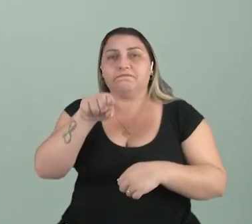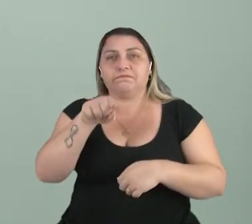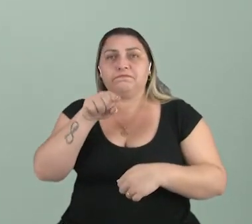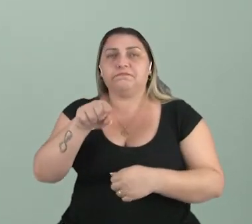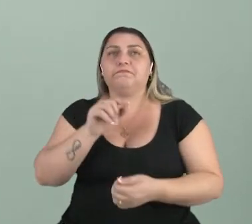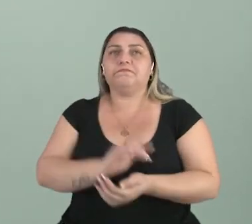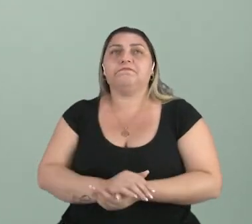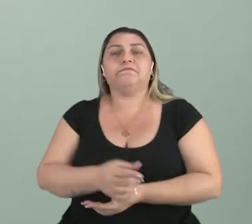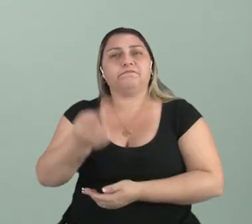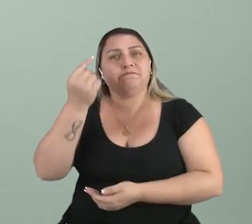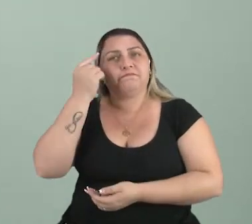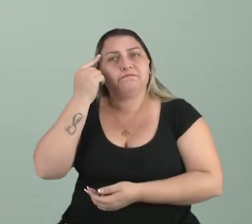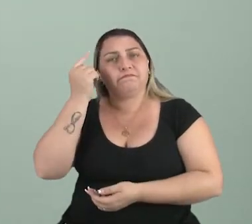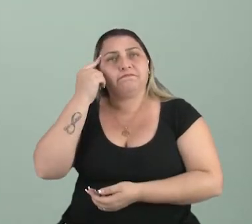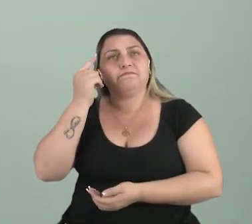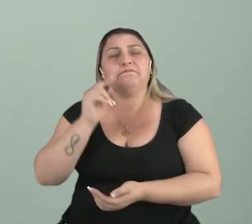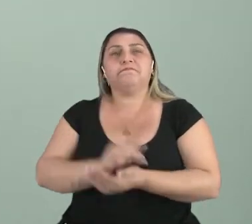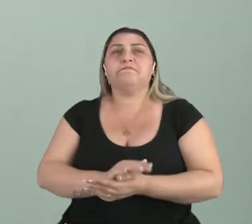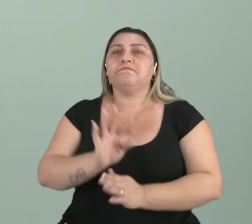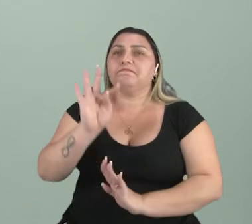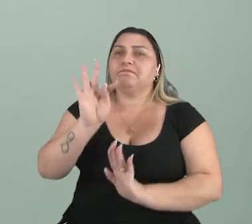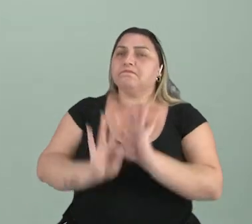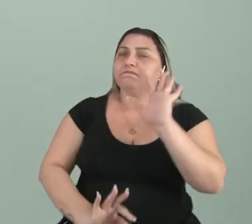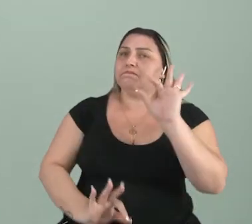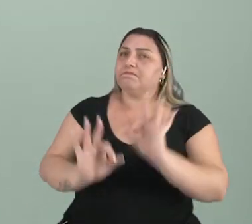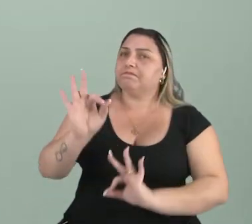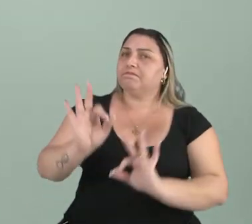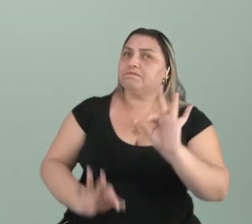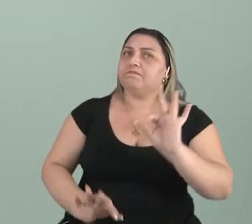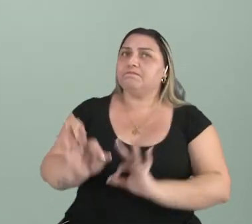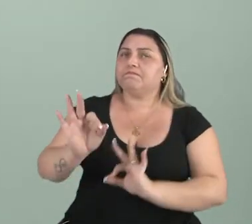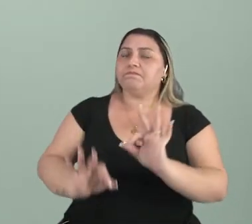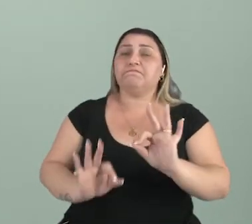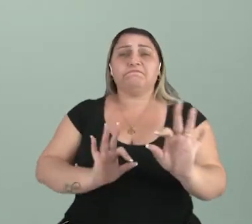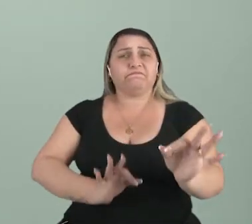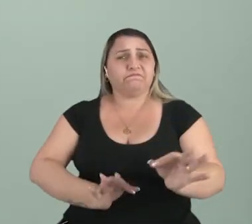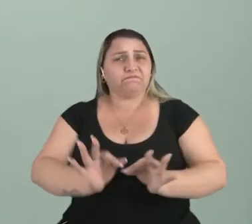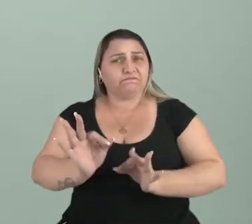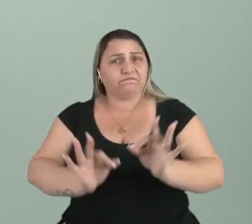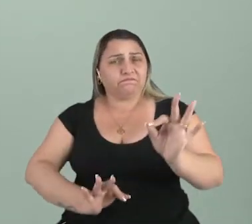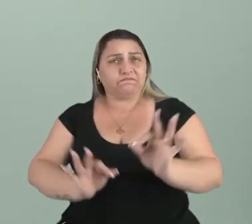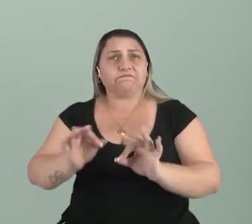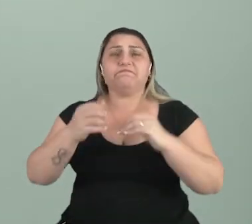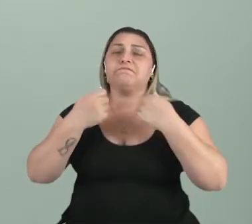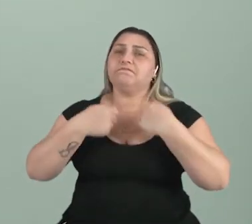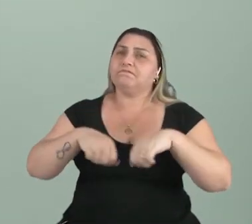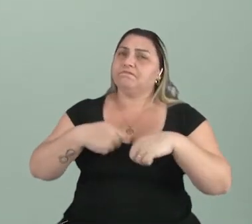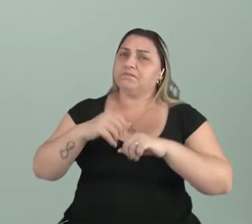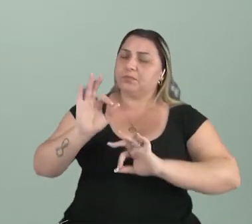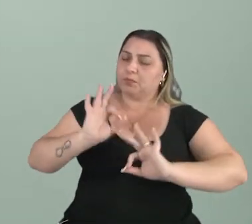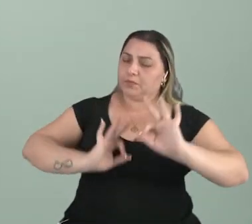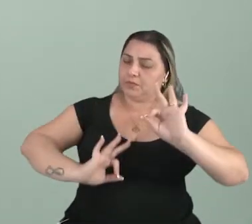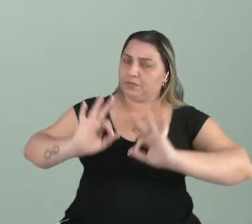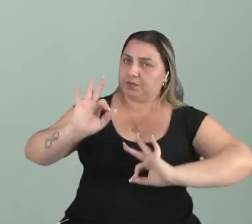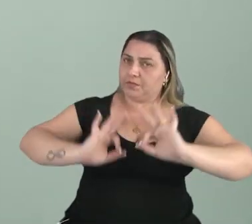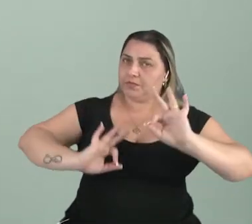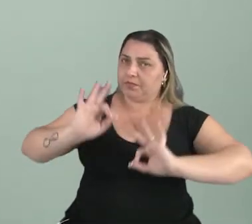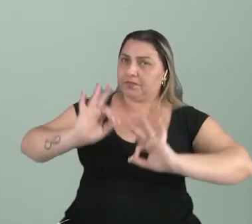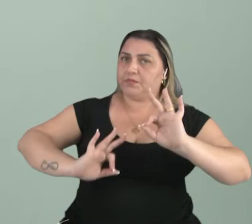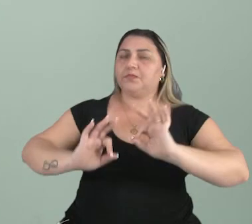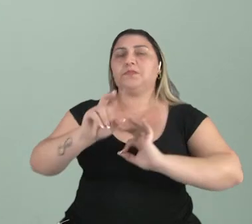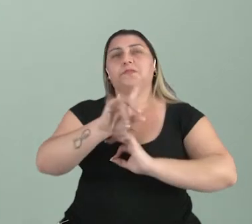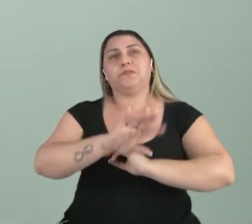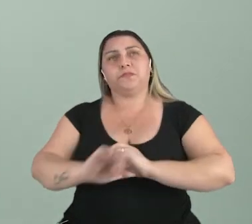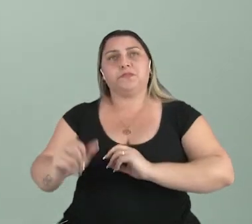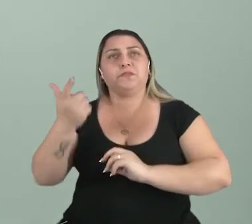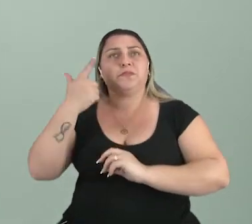precisa pensar. Texto, construir texto é planejar. Você pensa, se organiza e